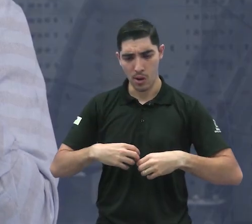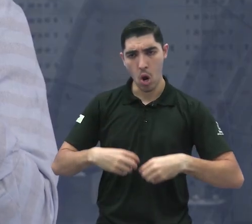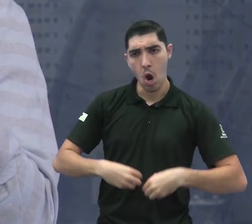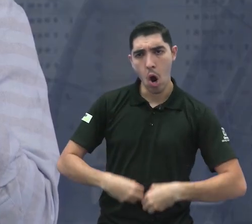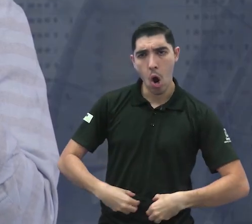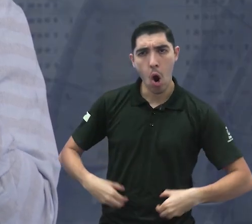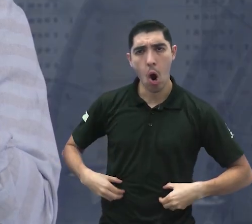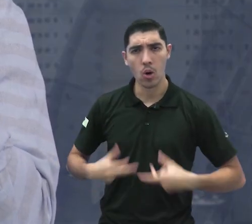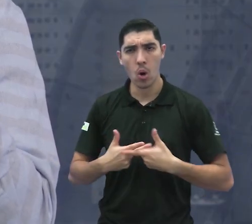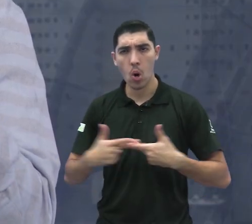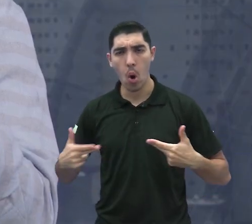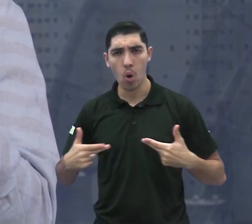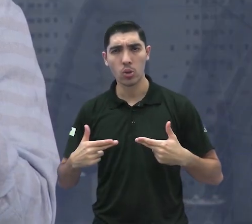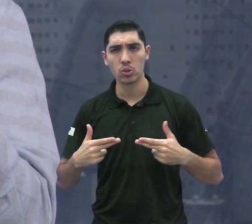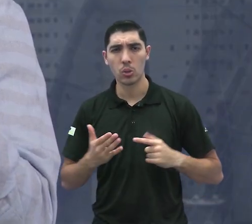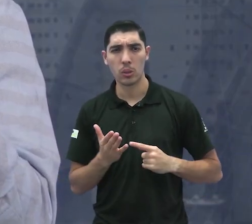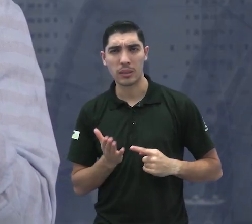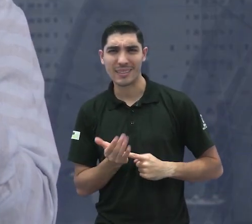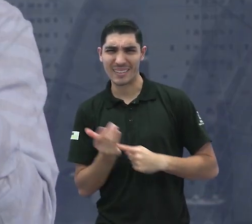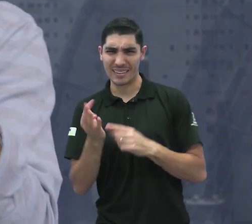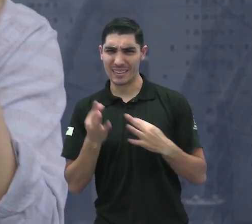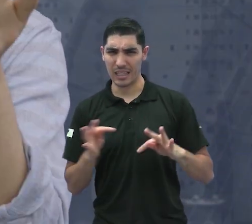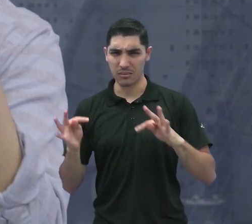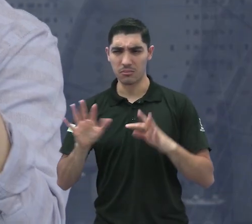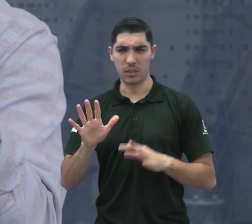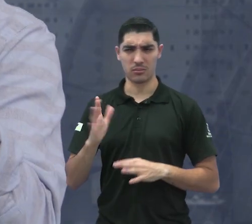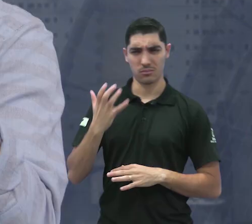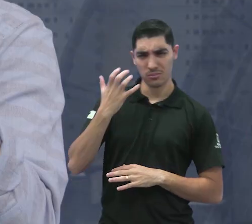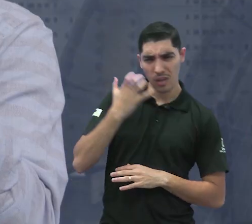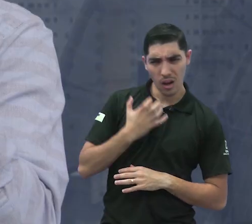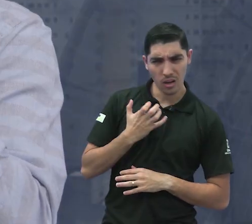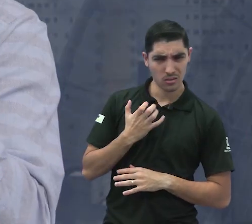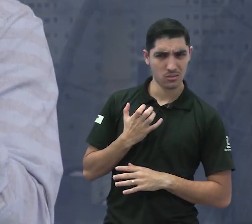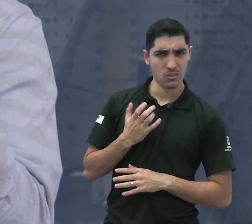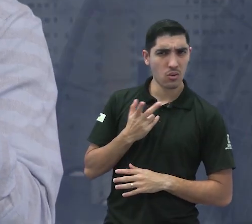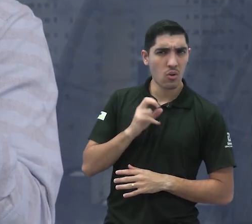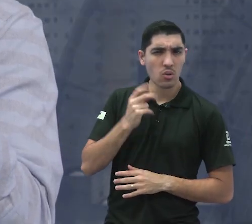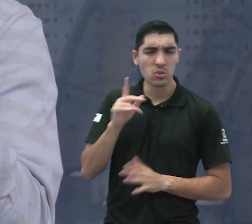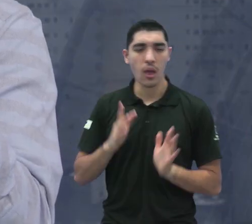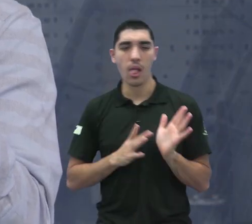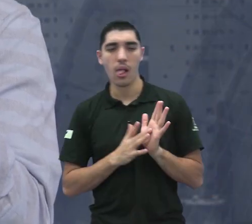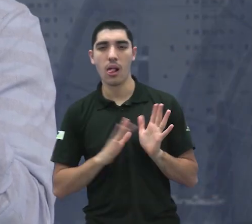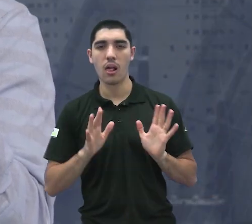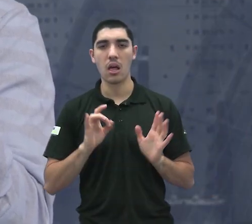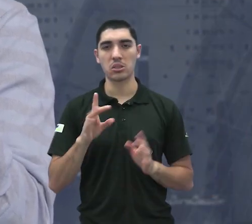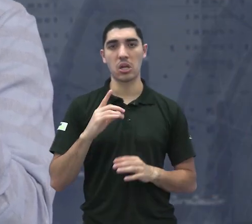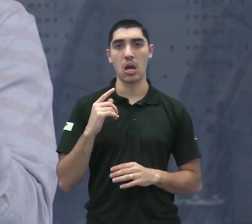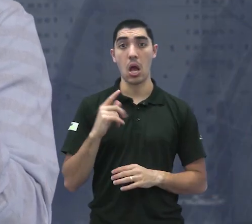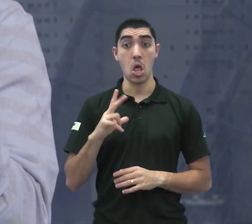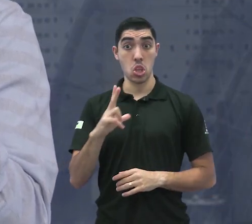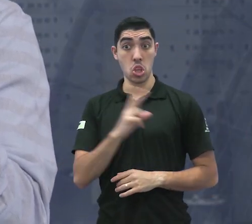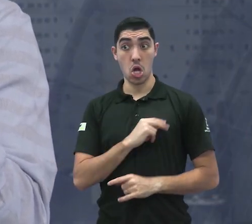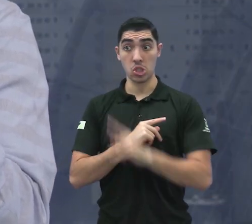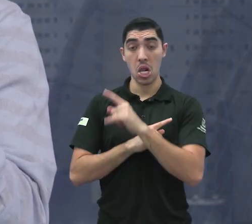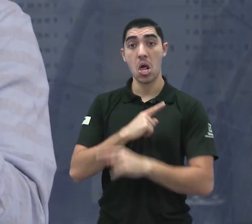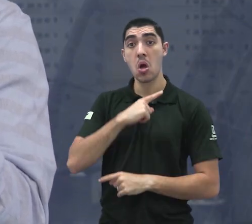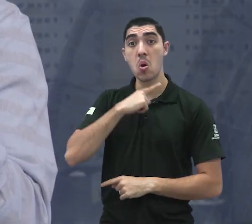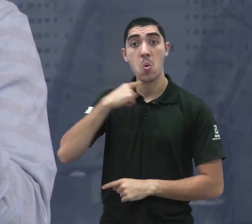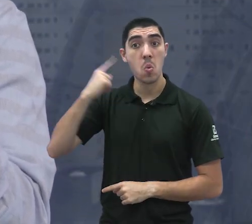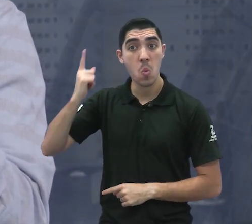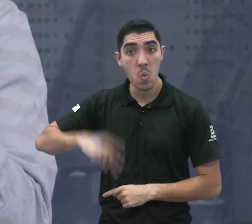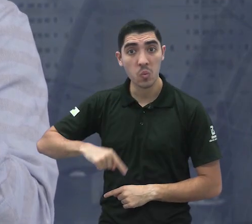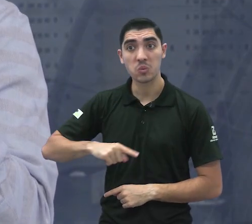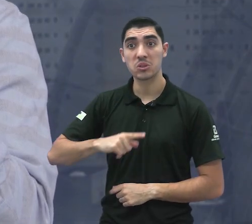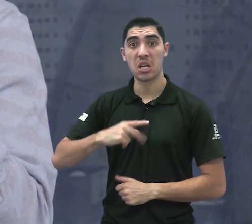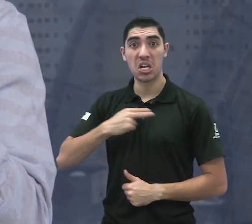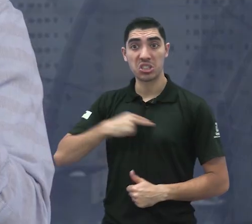em que medida isso foi levado a sério, ou você pode usar a paranoia e dizer, colocaram isso aqui para mostrar, nossa, como a Rússia e a China estão avançadas,